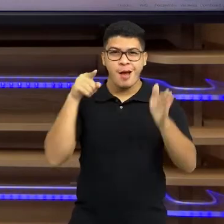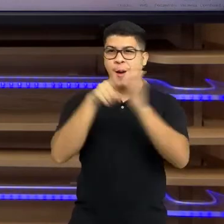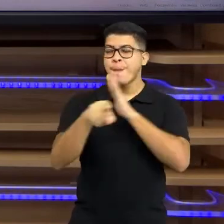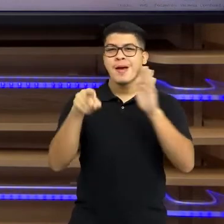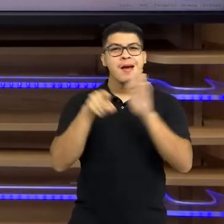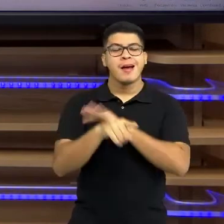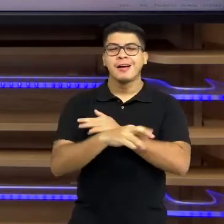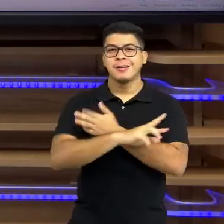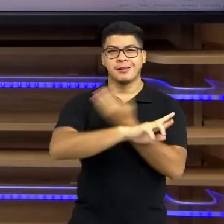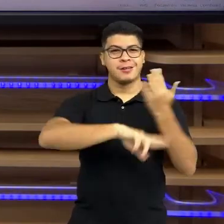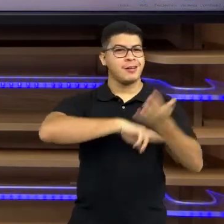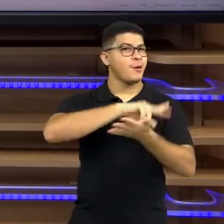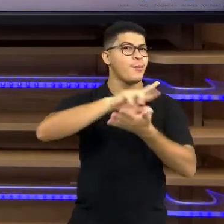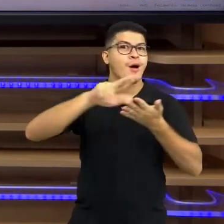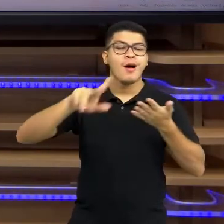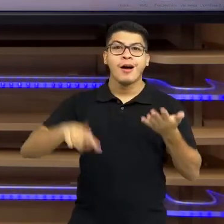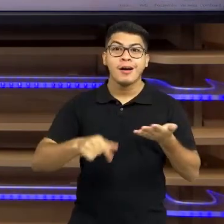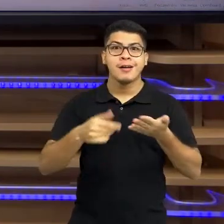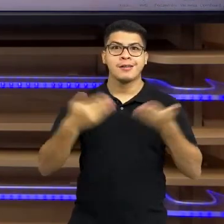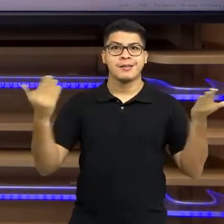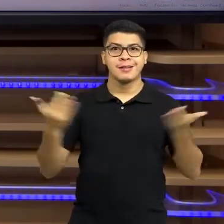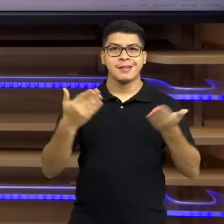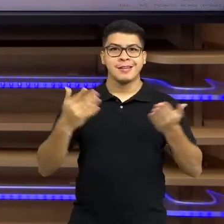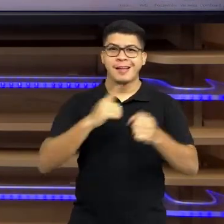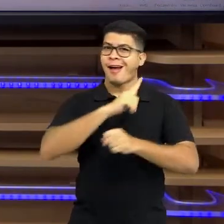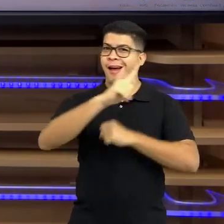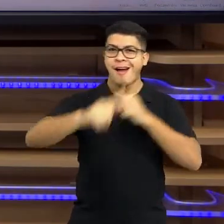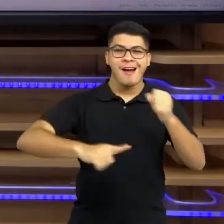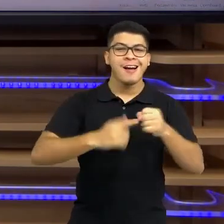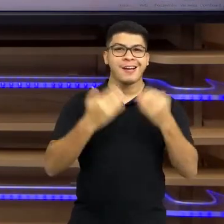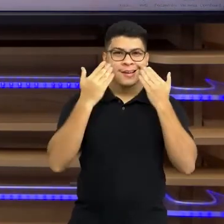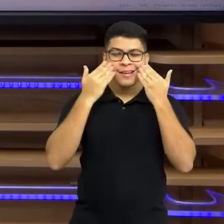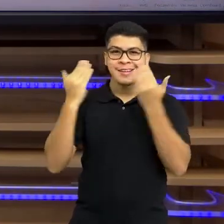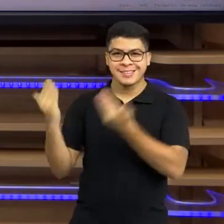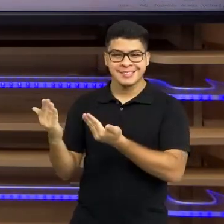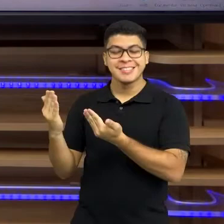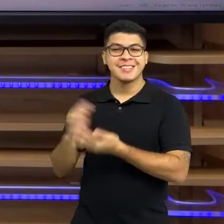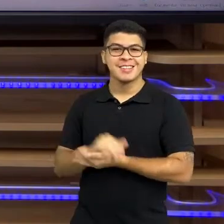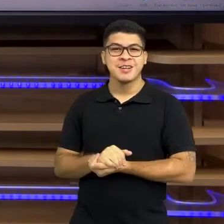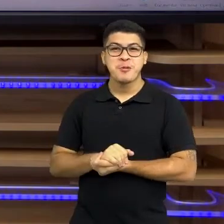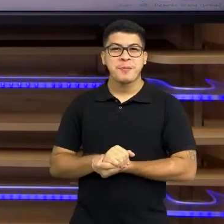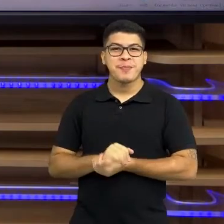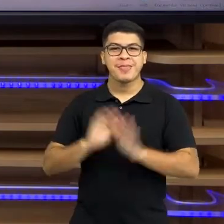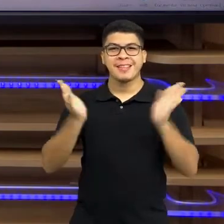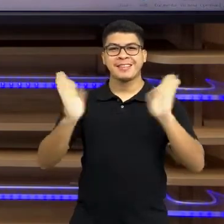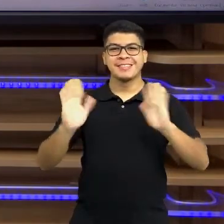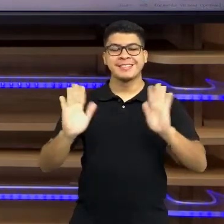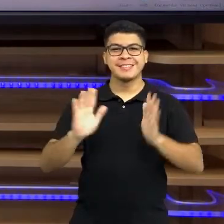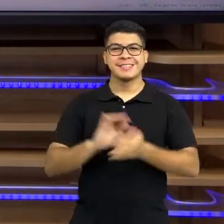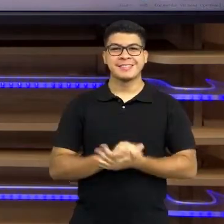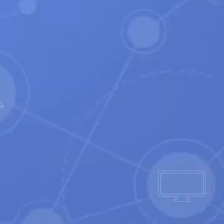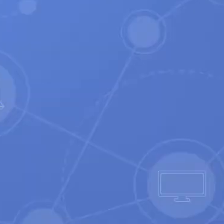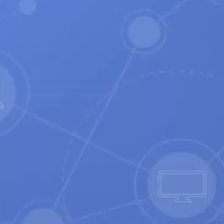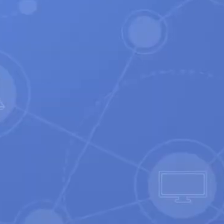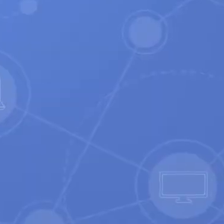pouco dessa nossa geografia maravilhosa que existe aí. Perfeito? Valeu, pessoal, até a